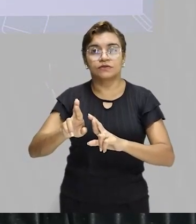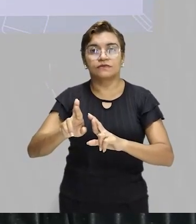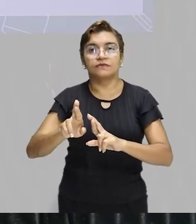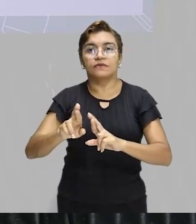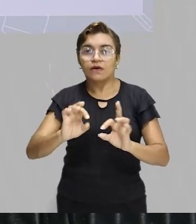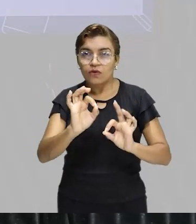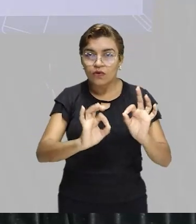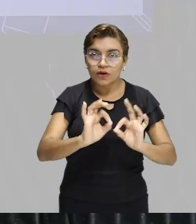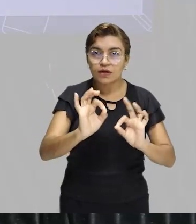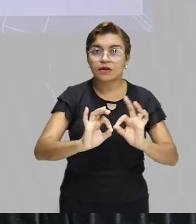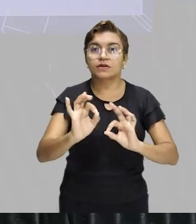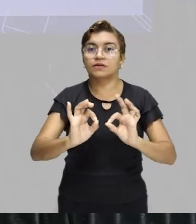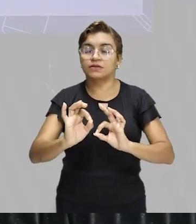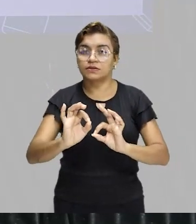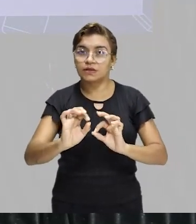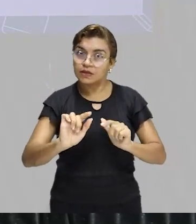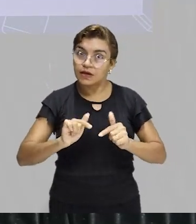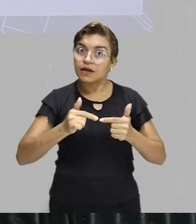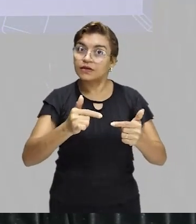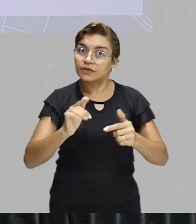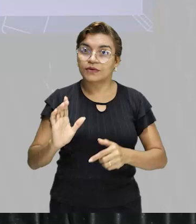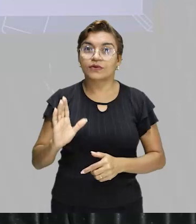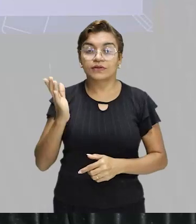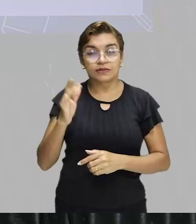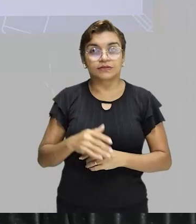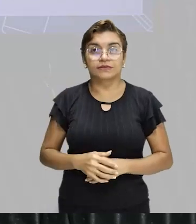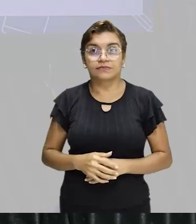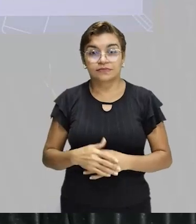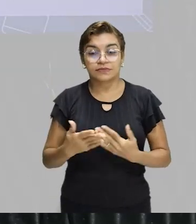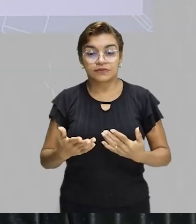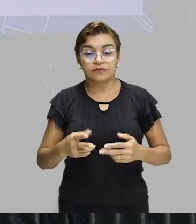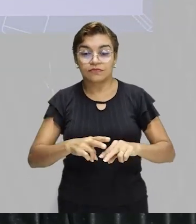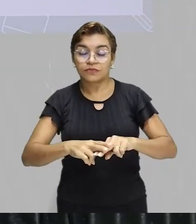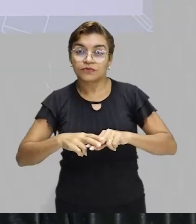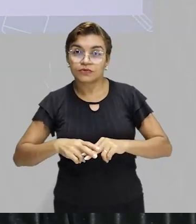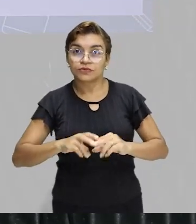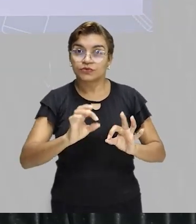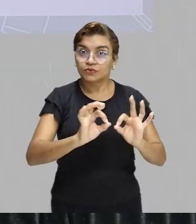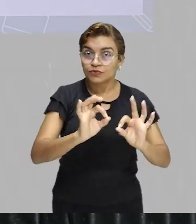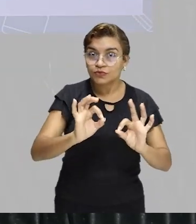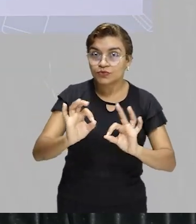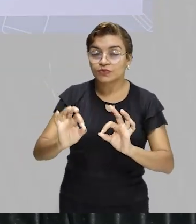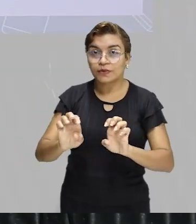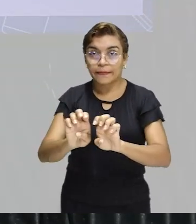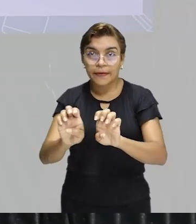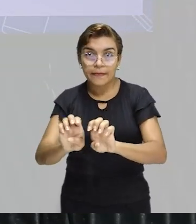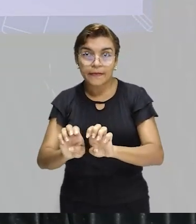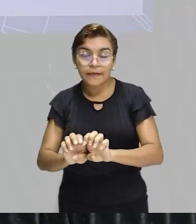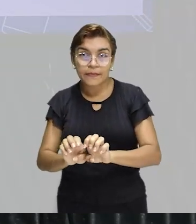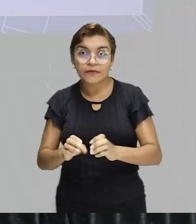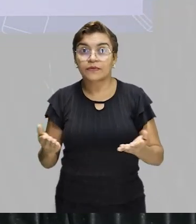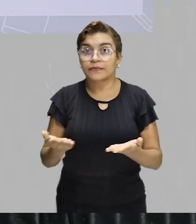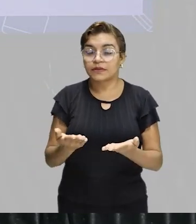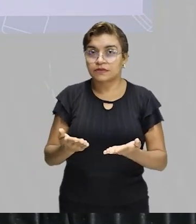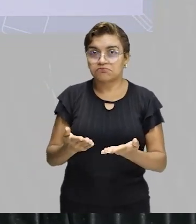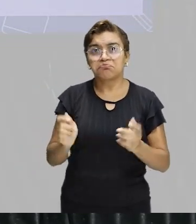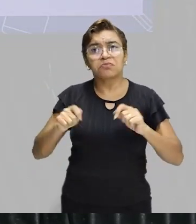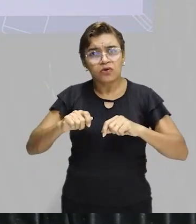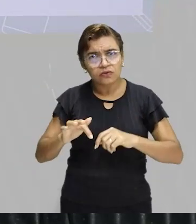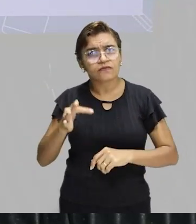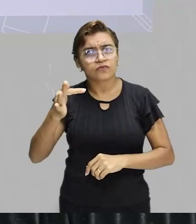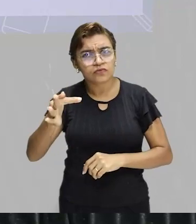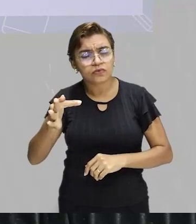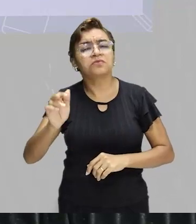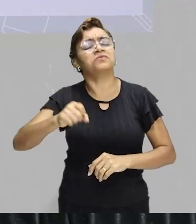marcado, planejado para que essa ação aconteça. Por isso, eu faço uma construção no presente. Você poderia usar o futuro? Sim,